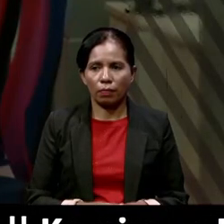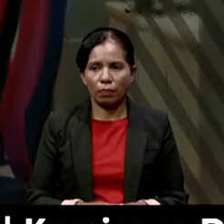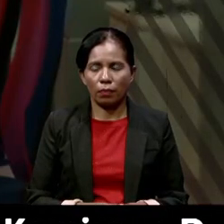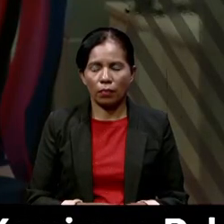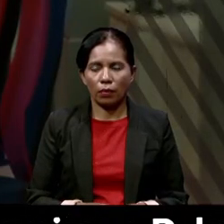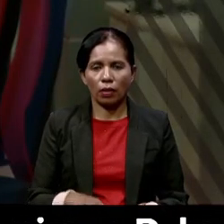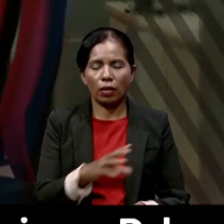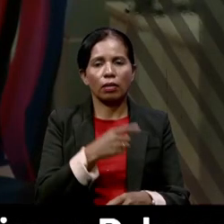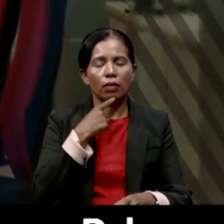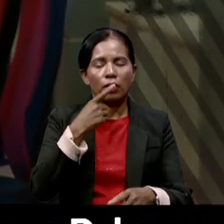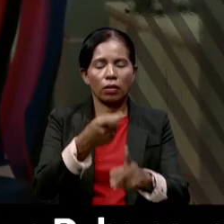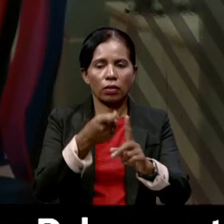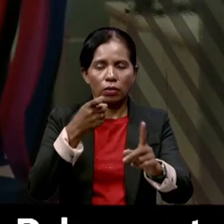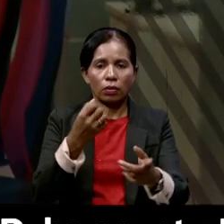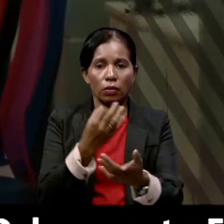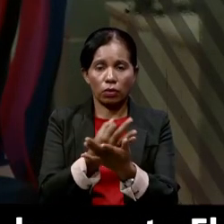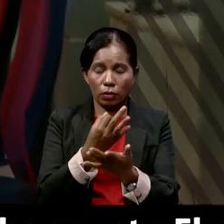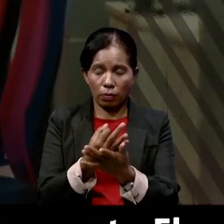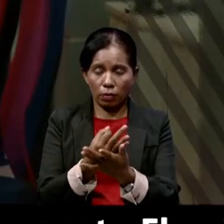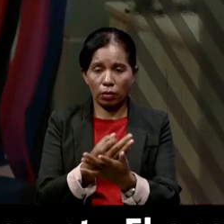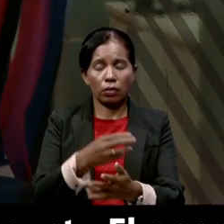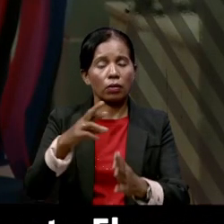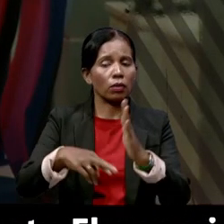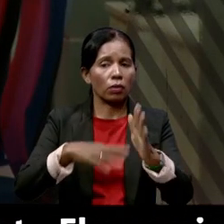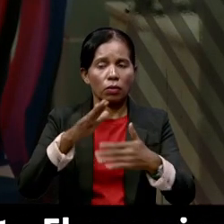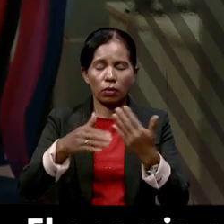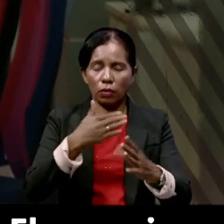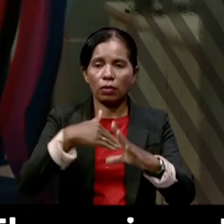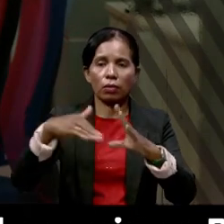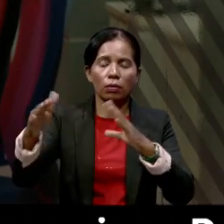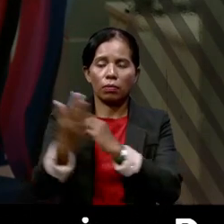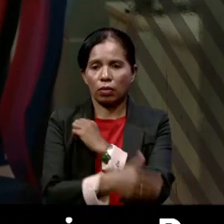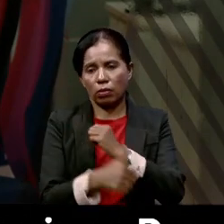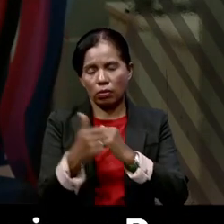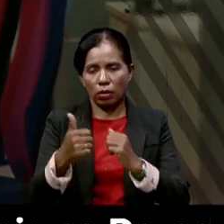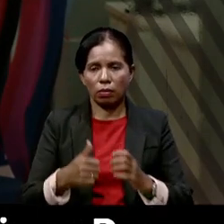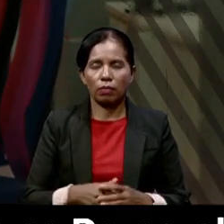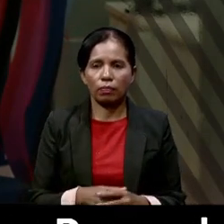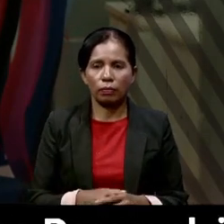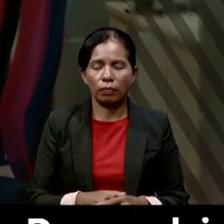Fontil considera metade russa e orçamento geral do Estado circula roto para relior.